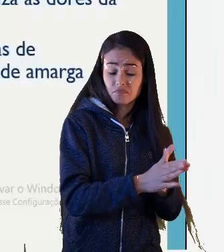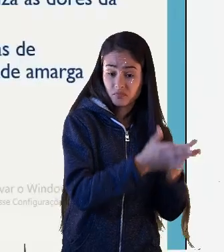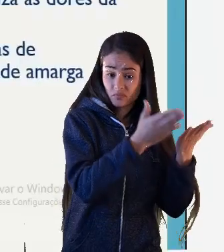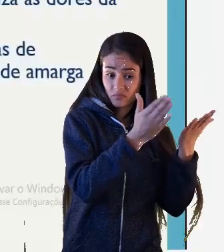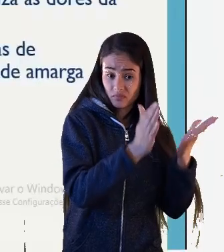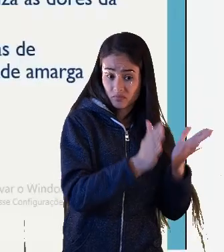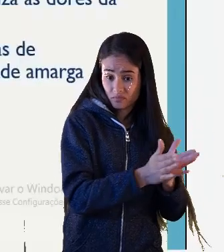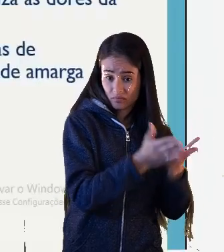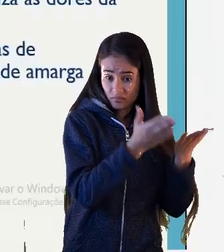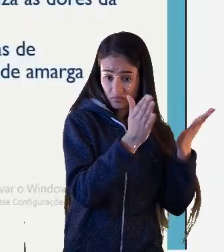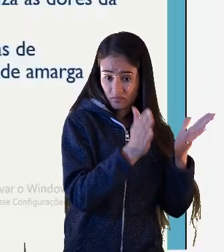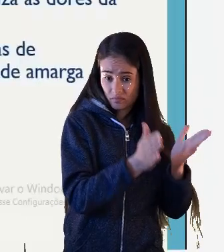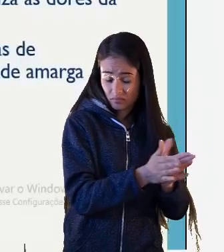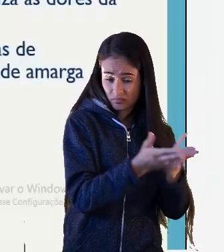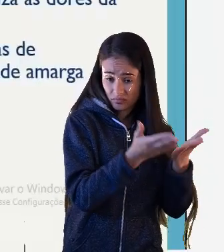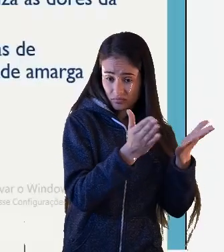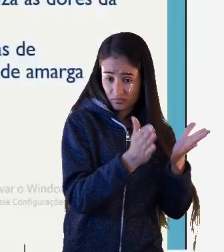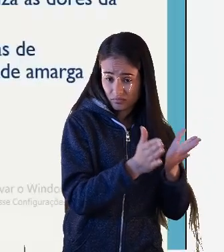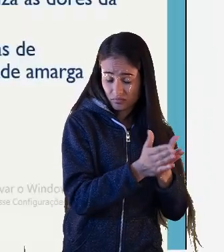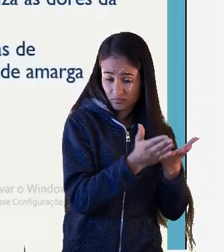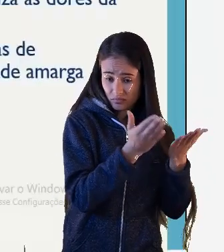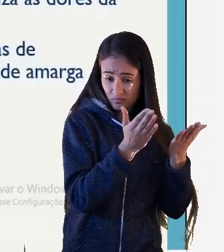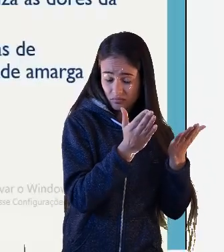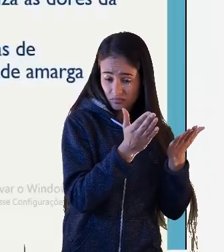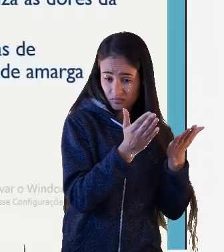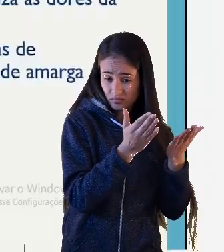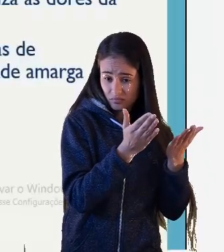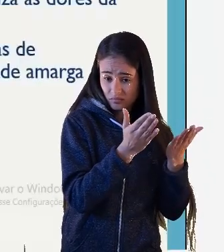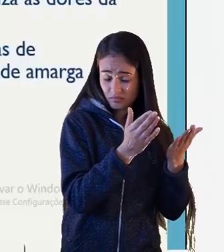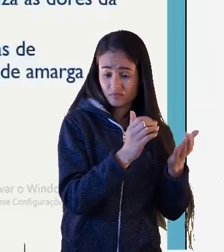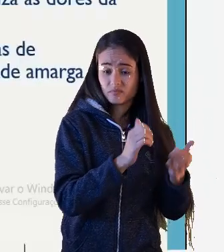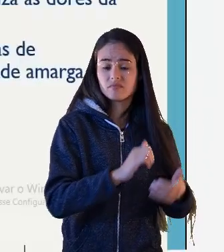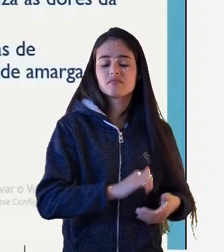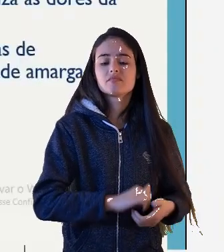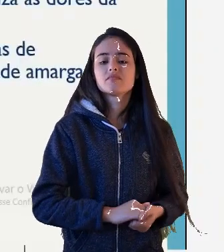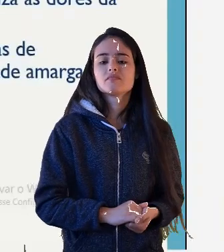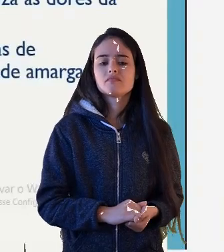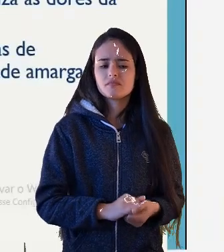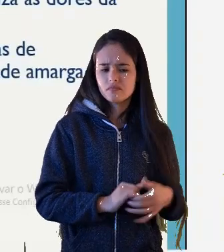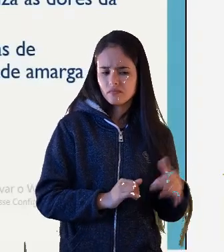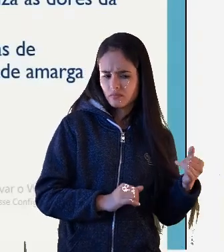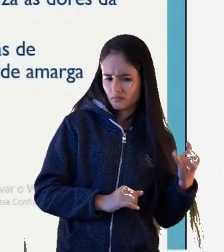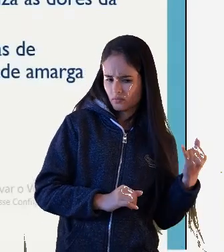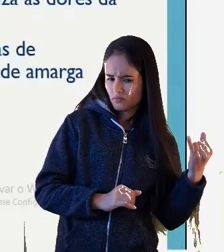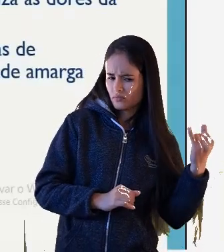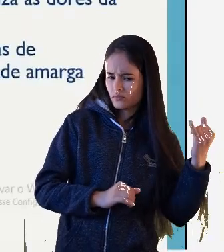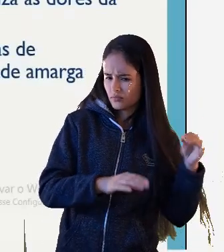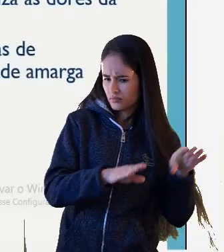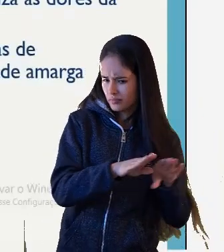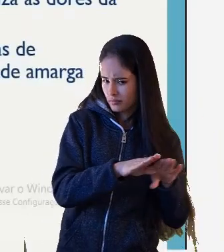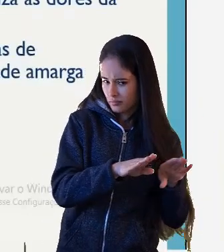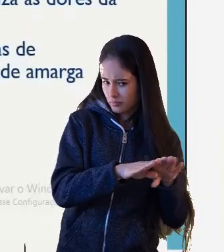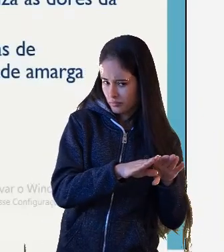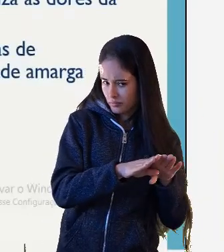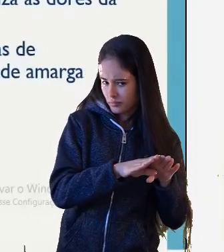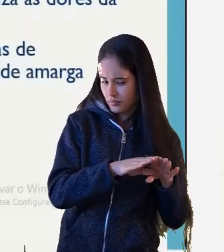movimento negro, dos cadernos negros, né, que é uma antologia de escritores negros, publicada todo ano, há mais de 20